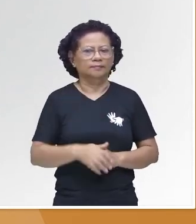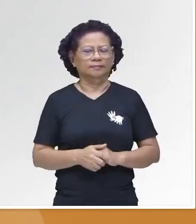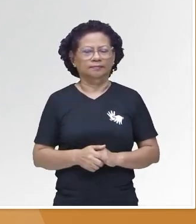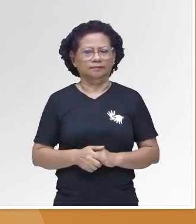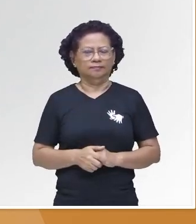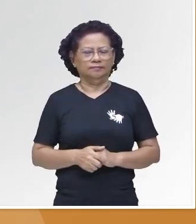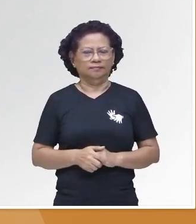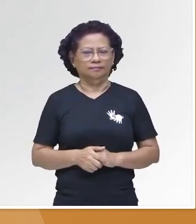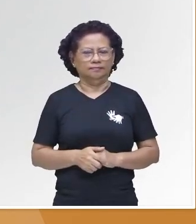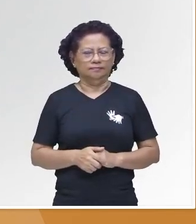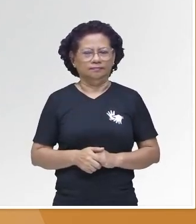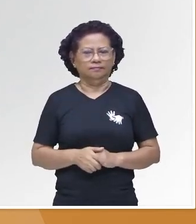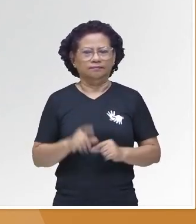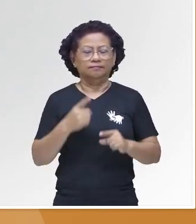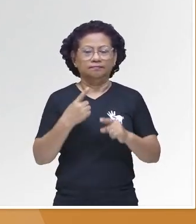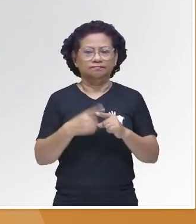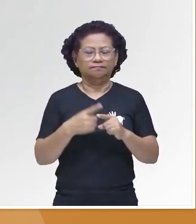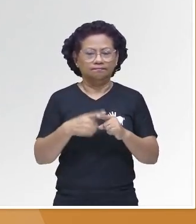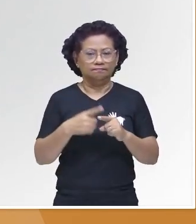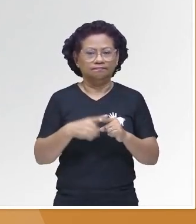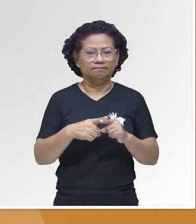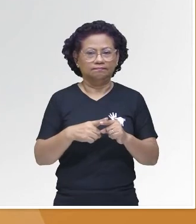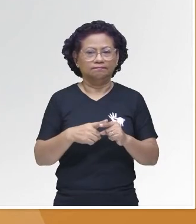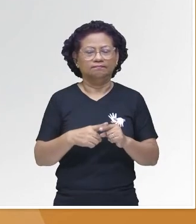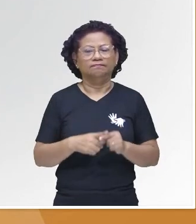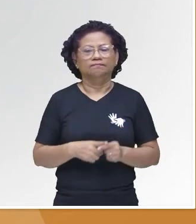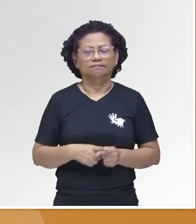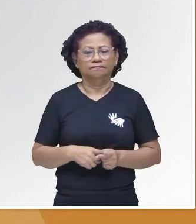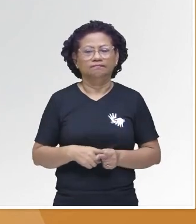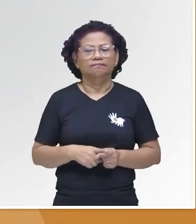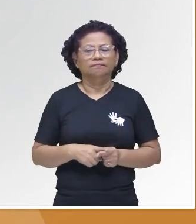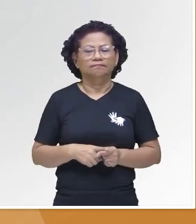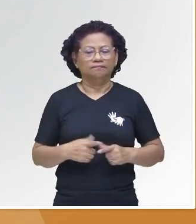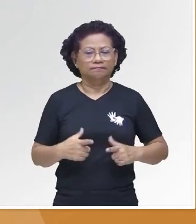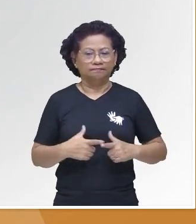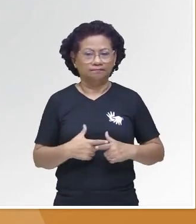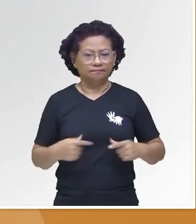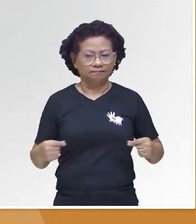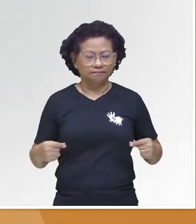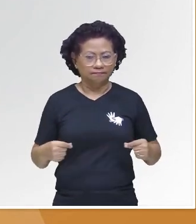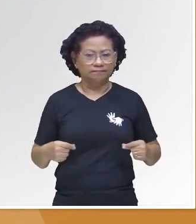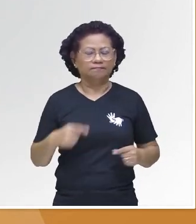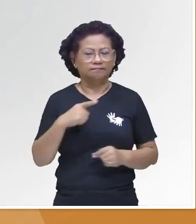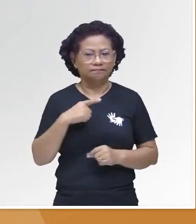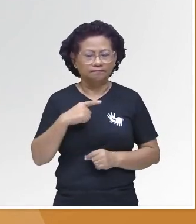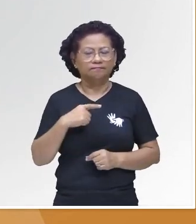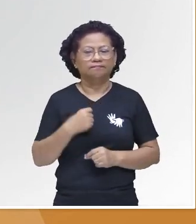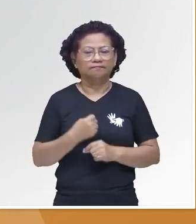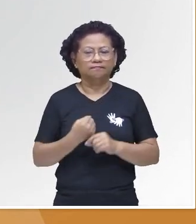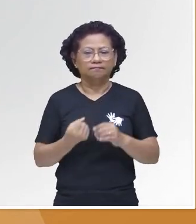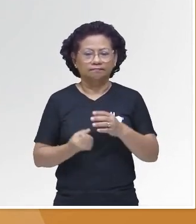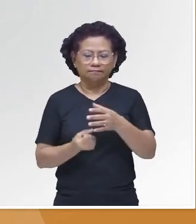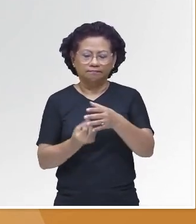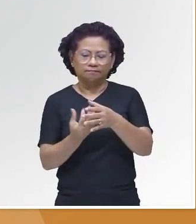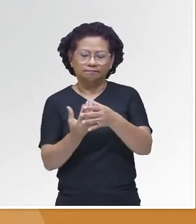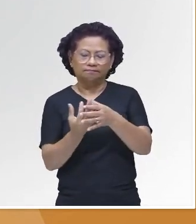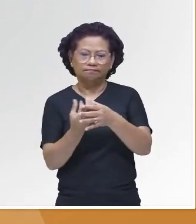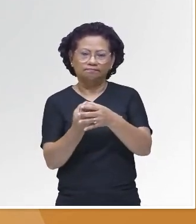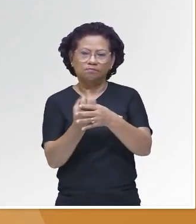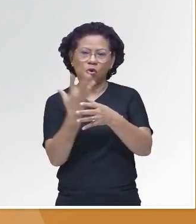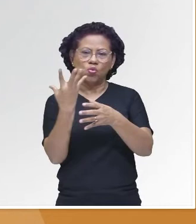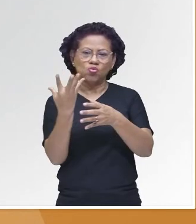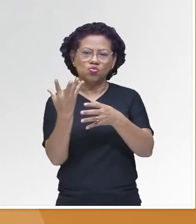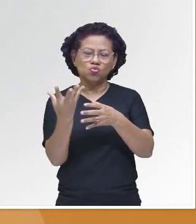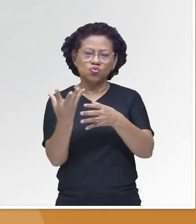nessas usinas nucleares, como a de Fukushima, no Japão, Chernobyl, que foi muito falada também, né? Então